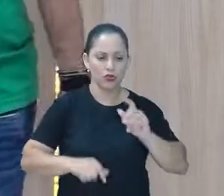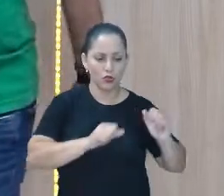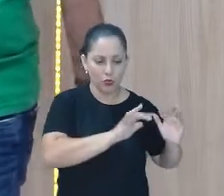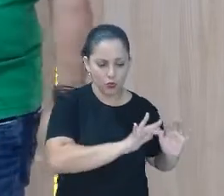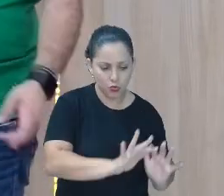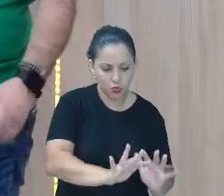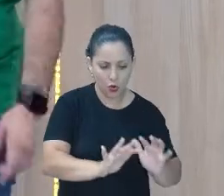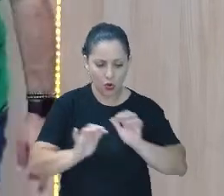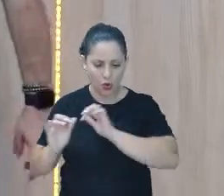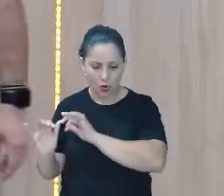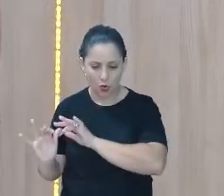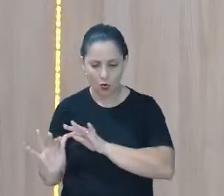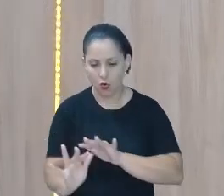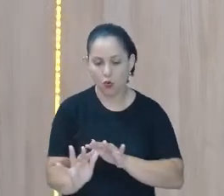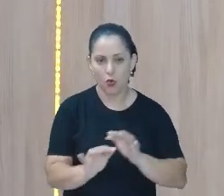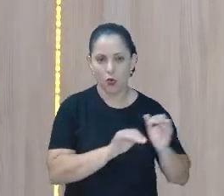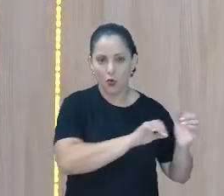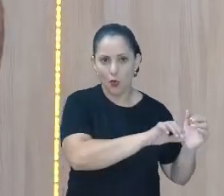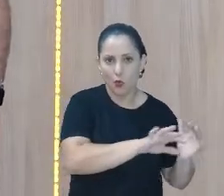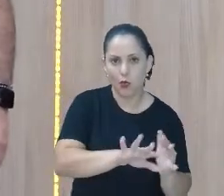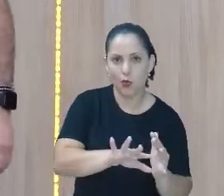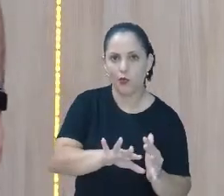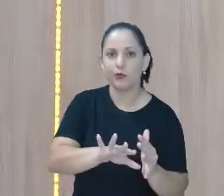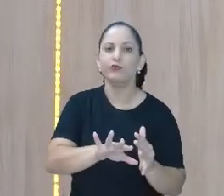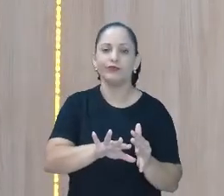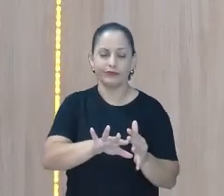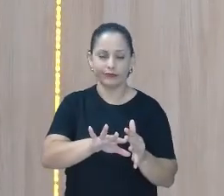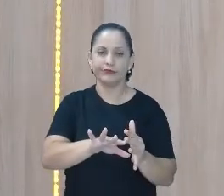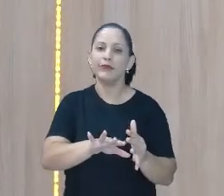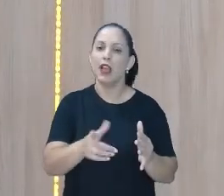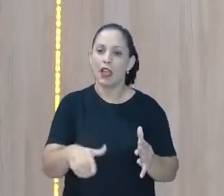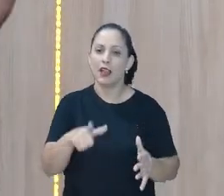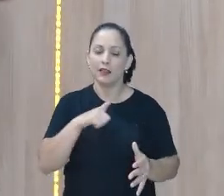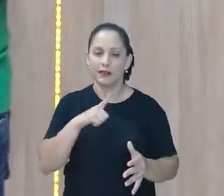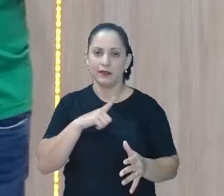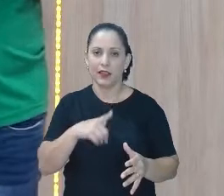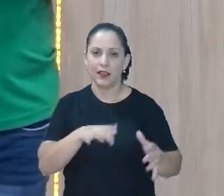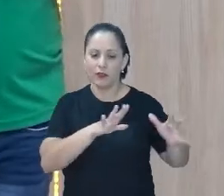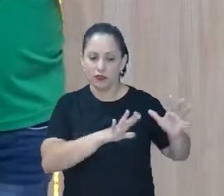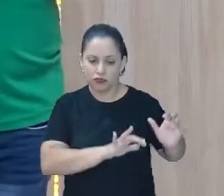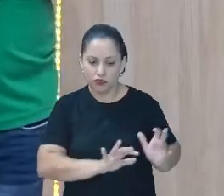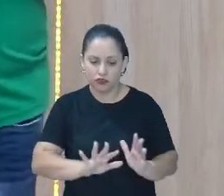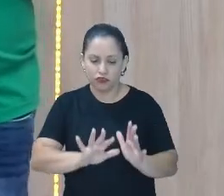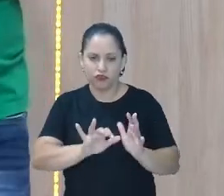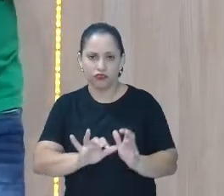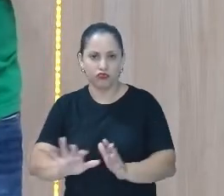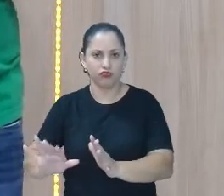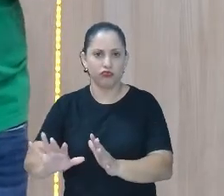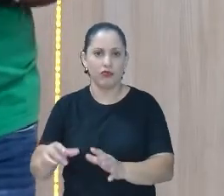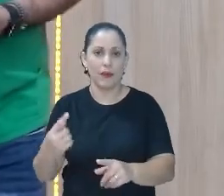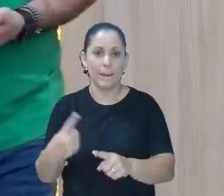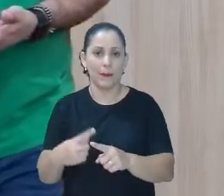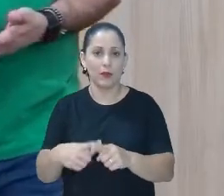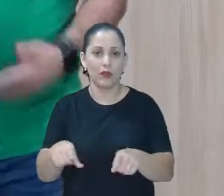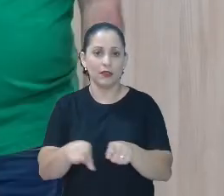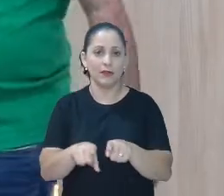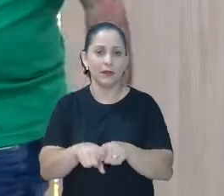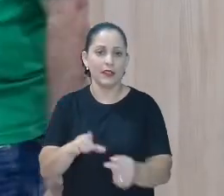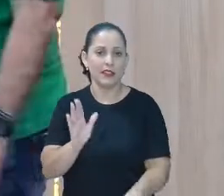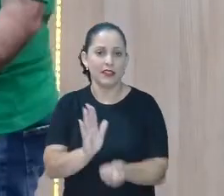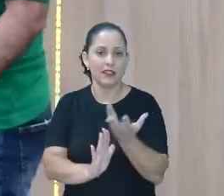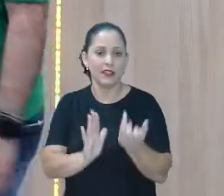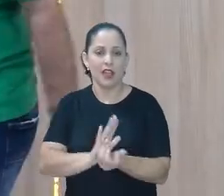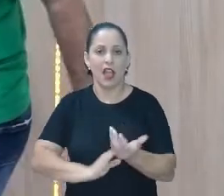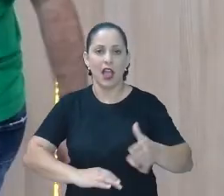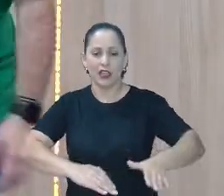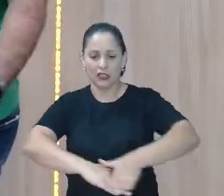detalhe, Roma, ela conquistou esse território e foi ligando esses territórios por meio de estradas. Então,